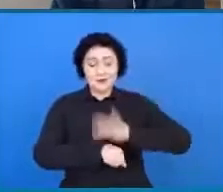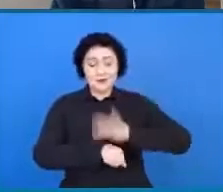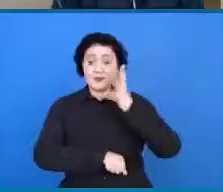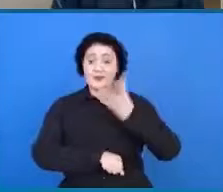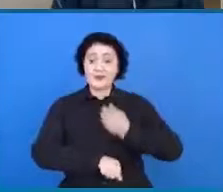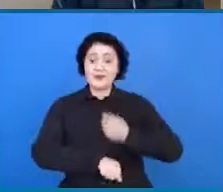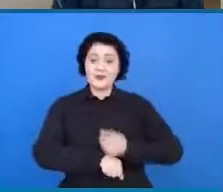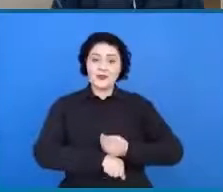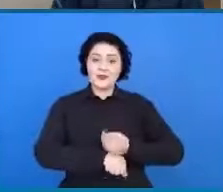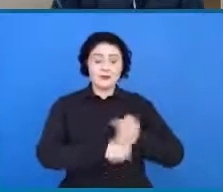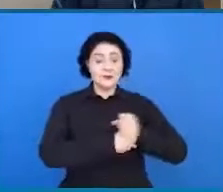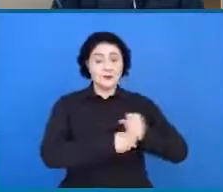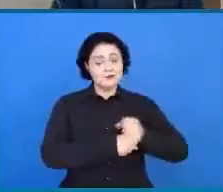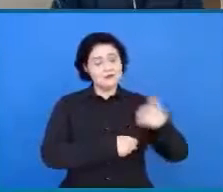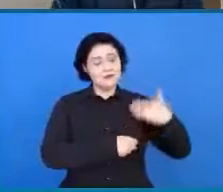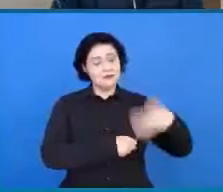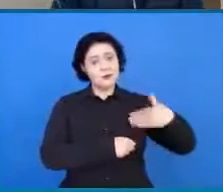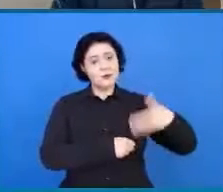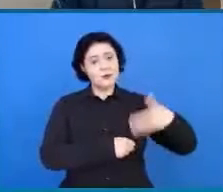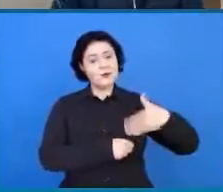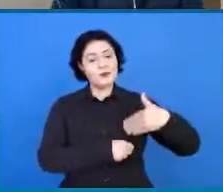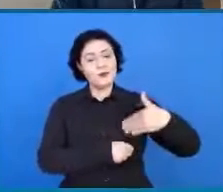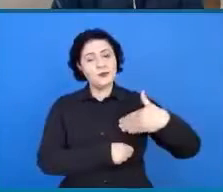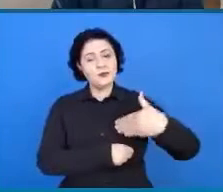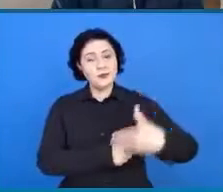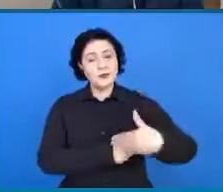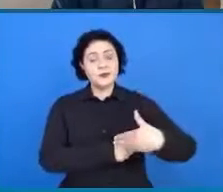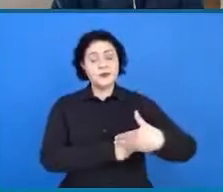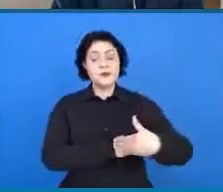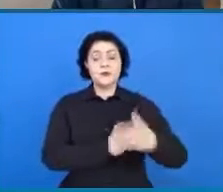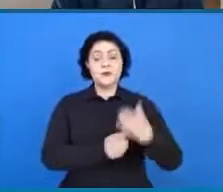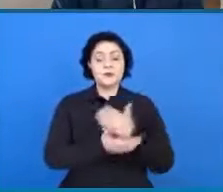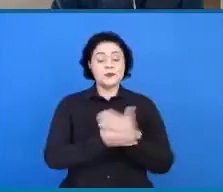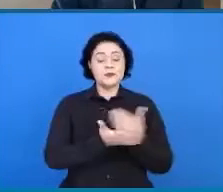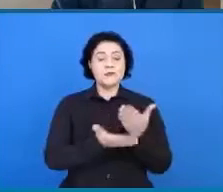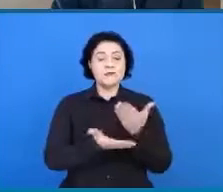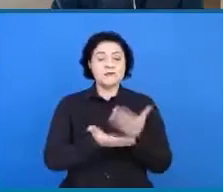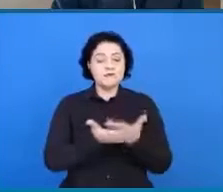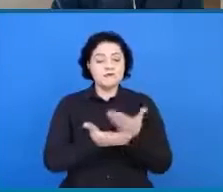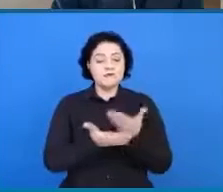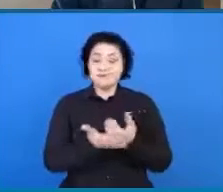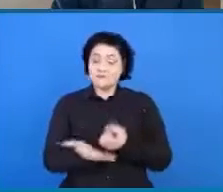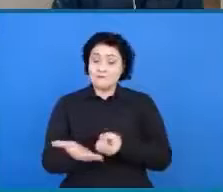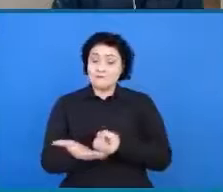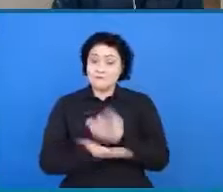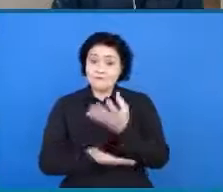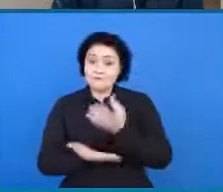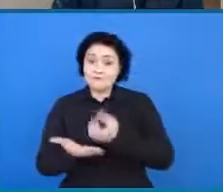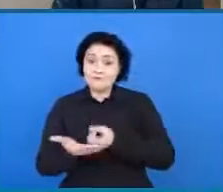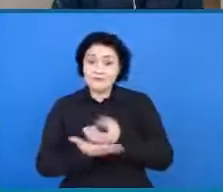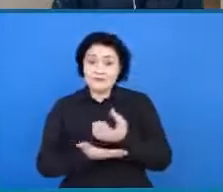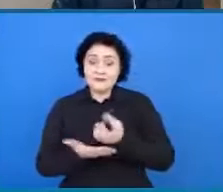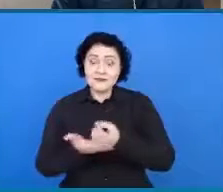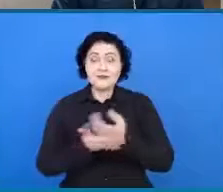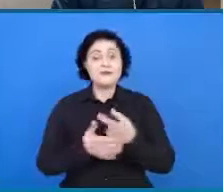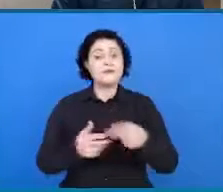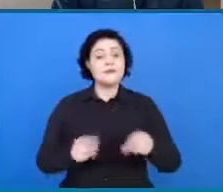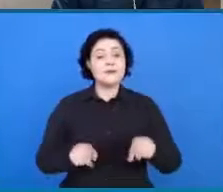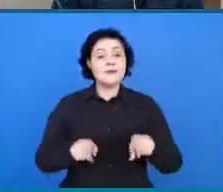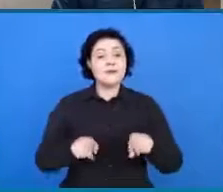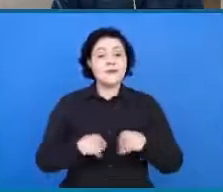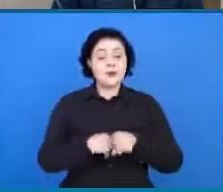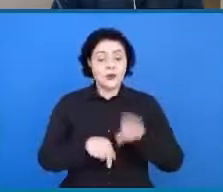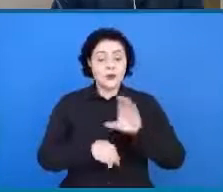ao longo dos anos ele começou a estudar a doutrina espírita o e